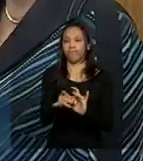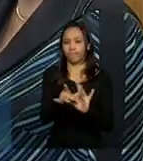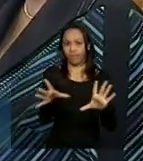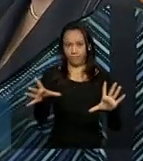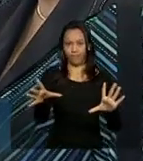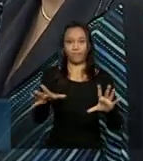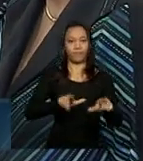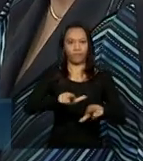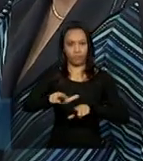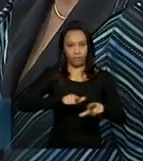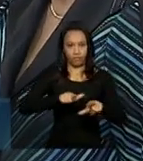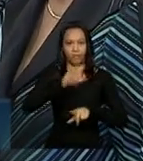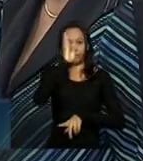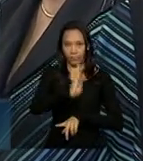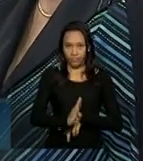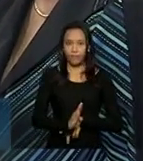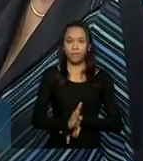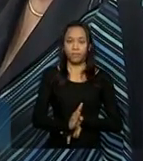pelo Brasil.